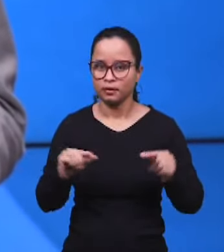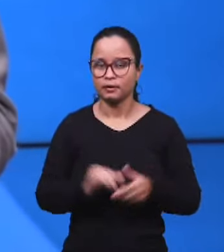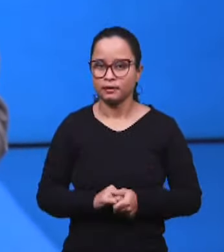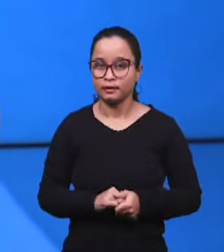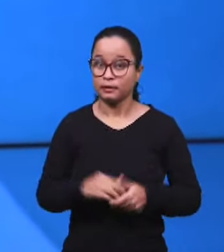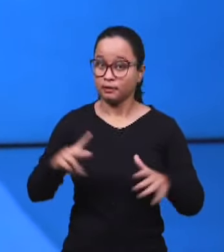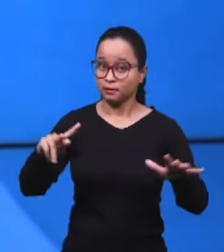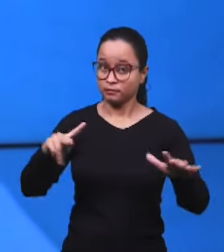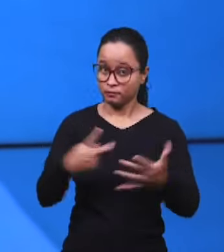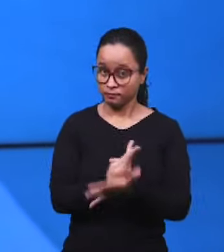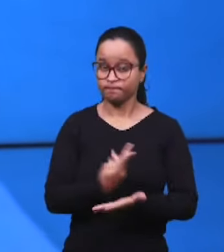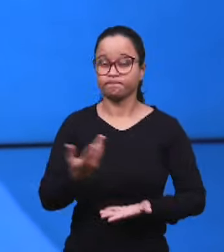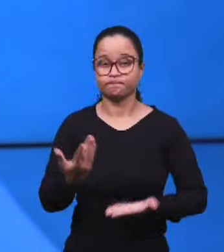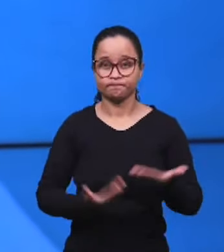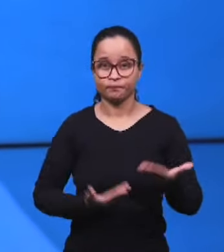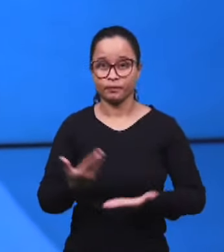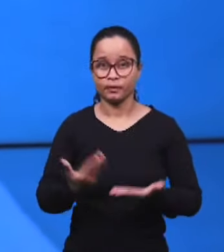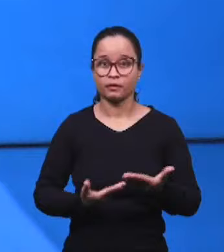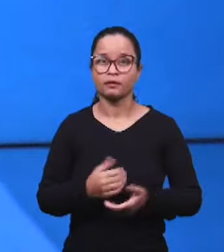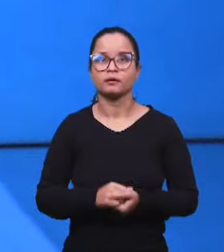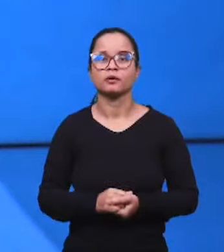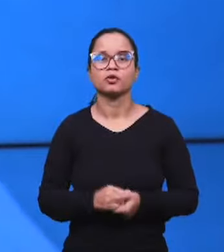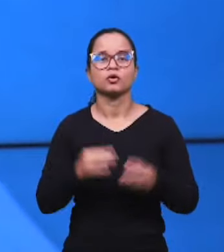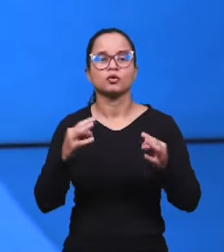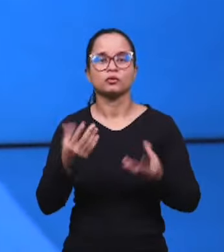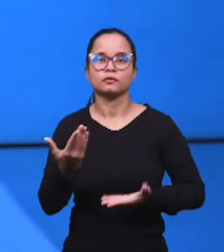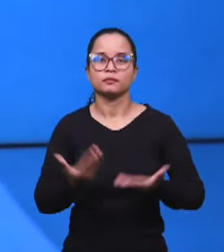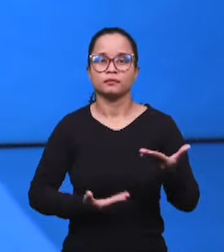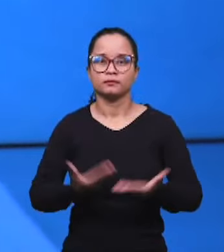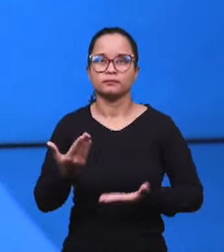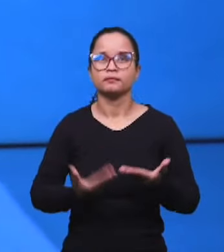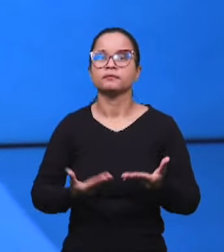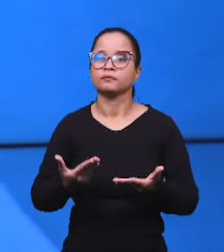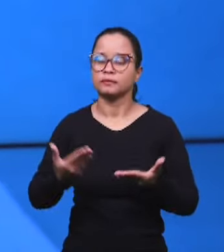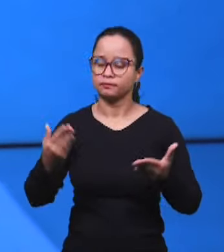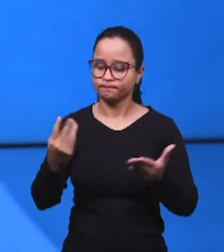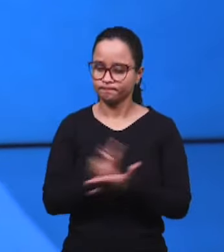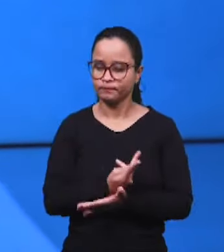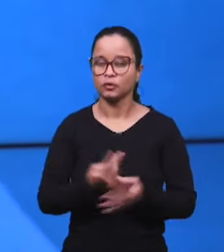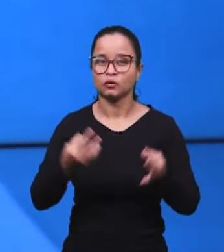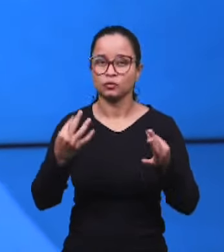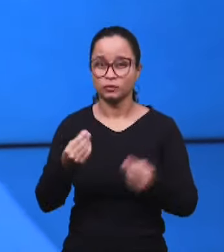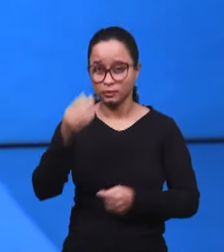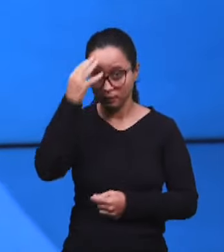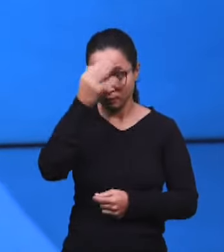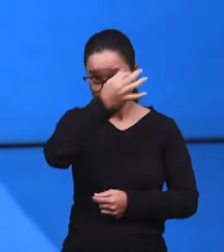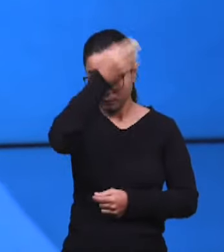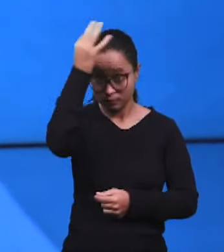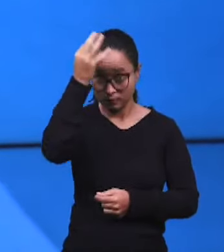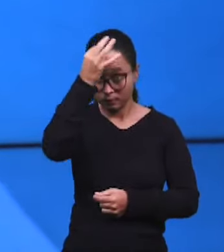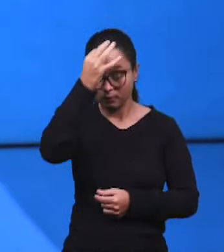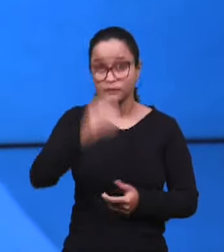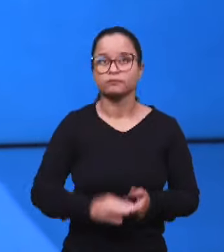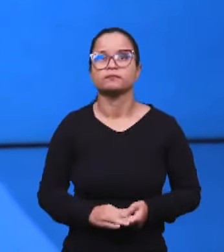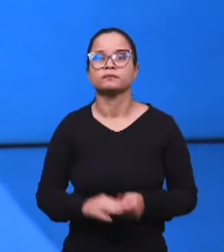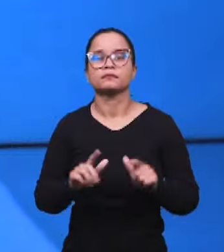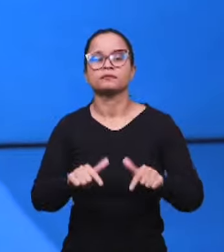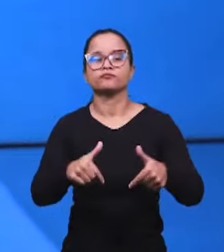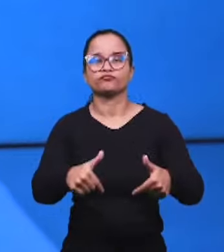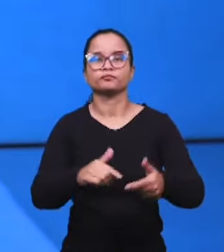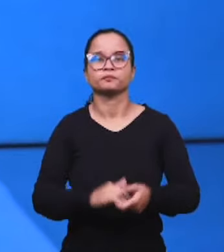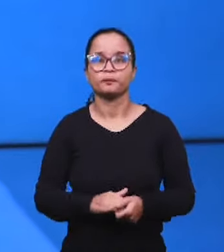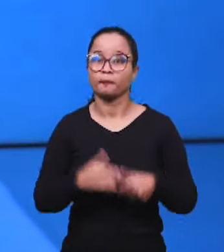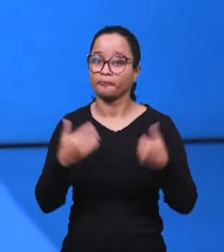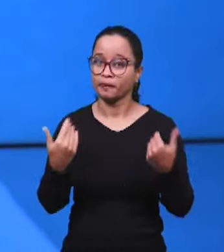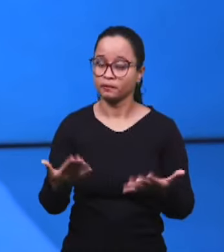vida da igreja, ele testifica do que a igreja está realizando, ele testifica daquilo que o Espírito Santo está realizando no meio da igreja. Então,